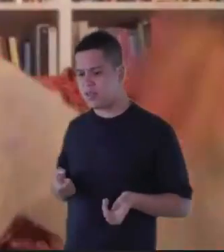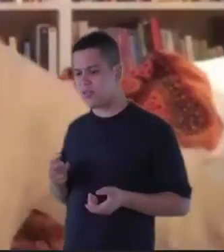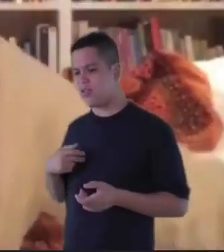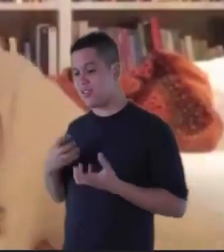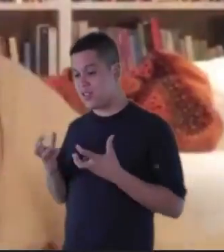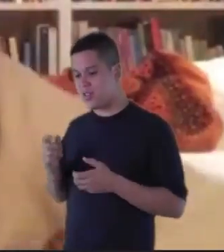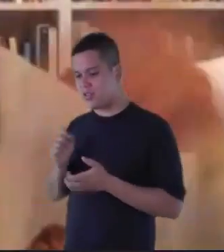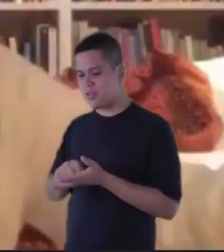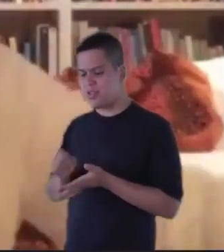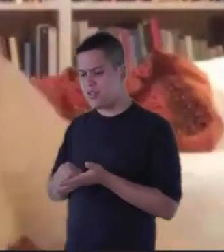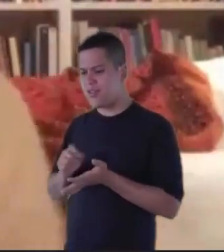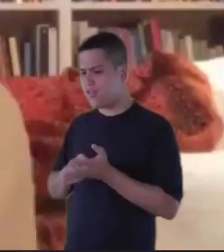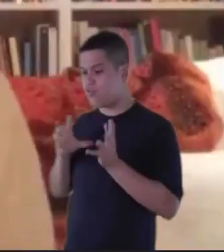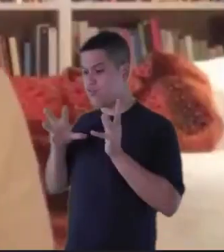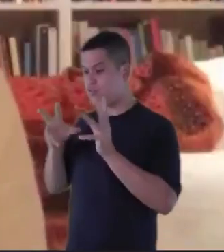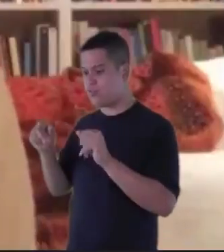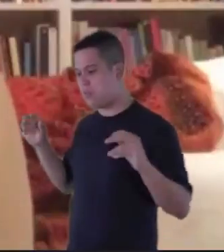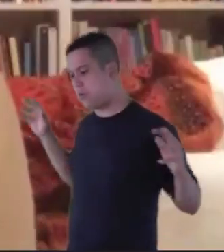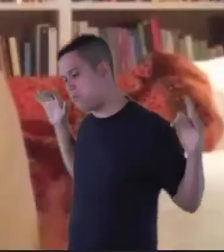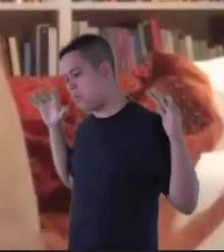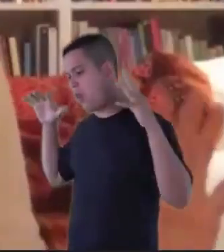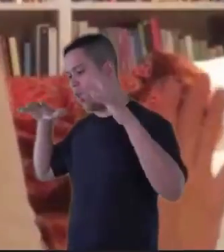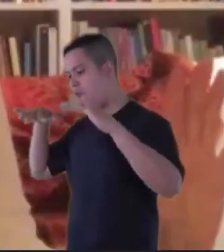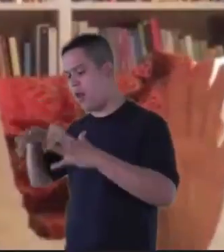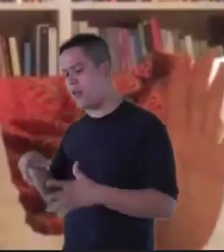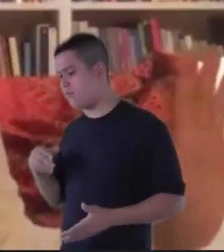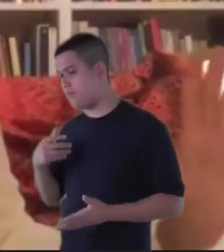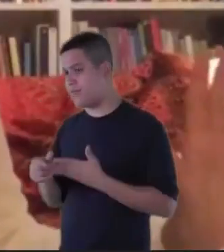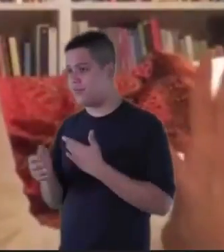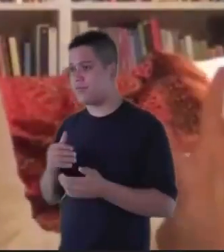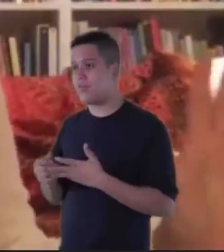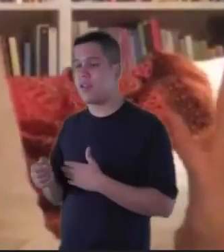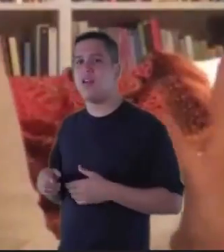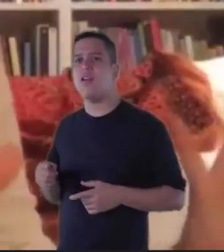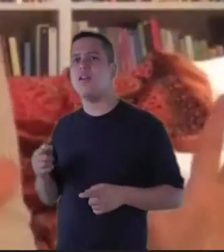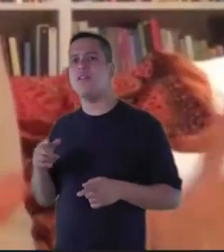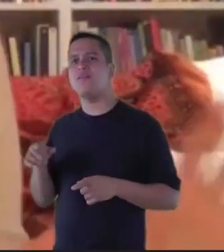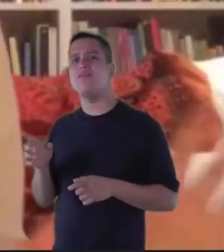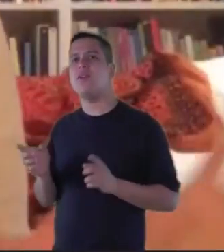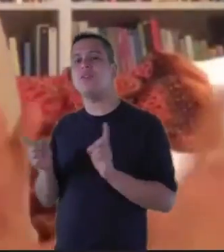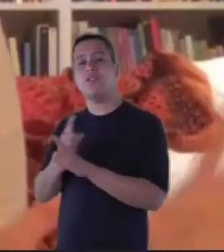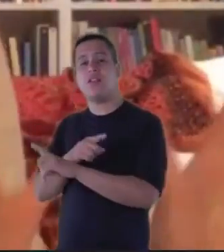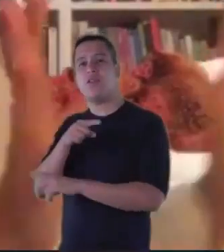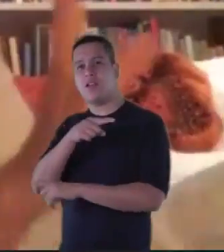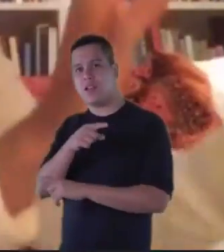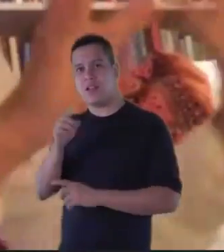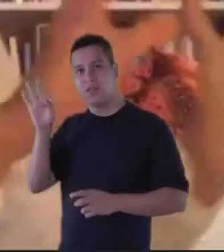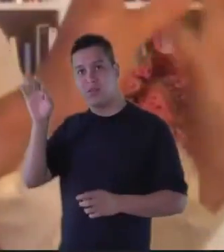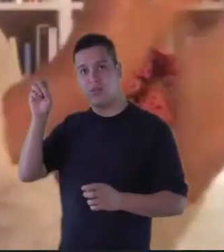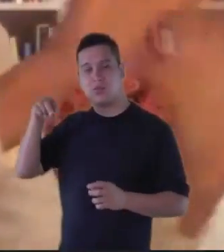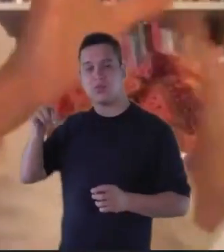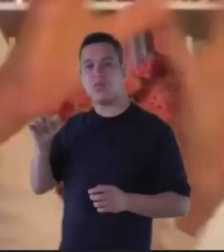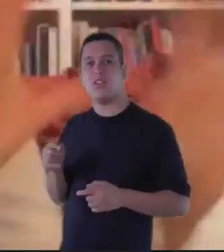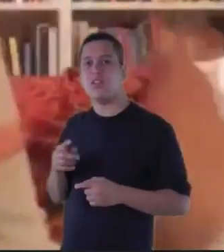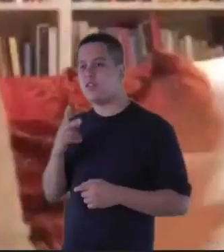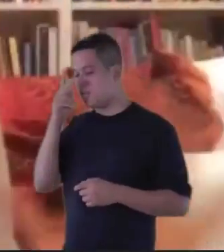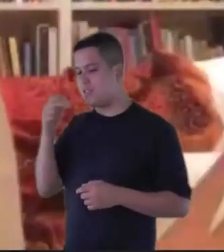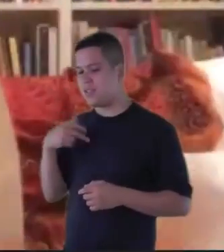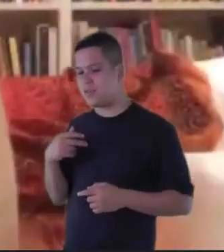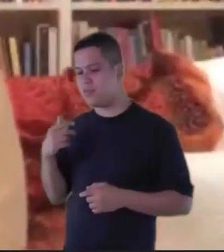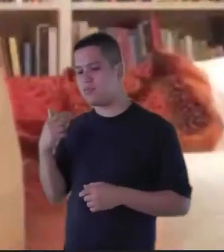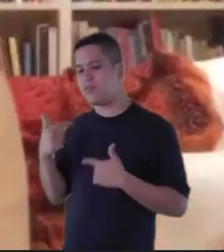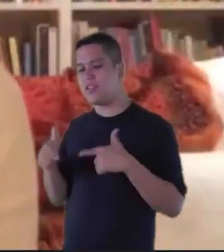acordam. Ó, chegou o cara aqui e tal. Ele não, fica todo mundo meio protegendinho, ele, sabe? Ah, ele tá